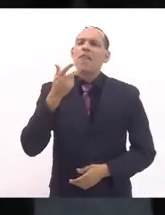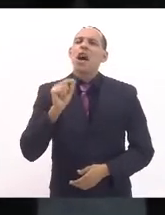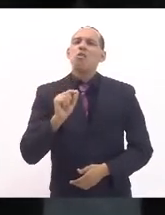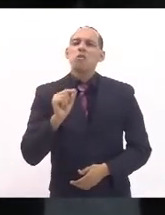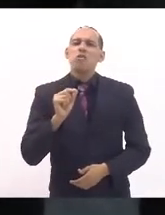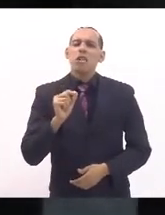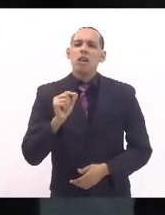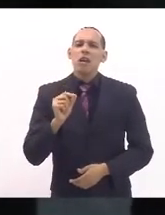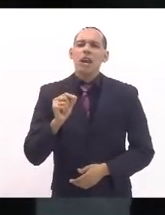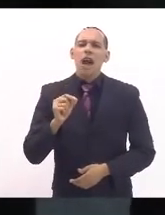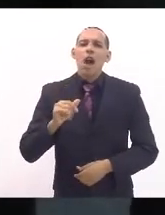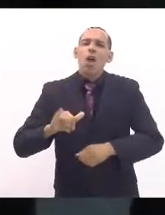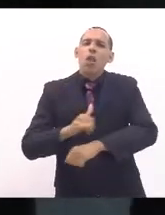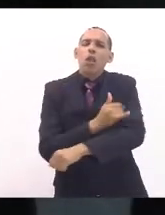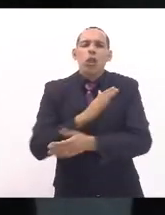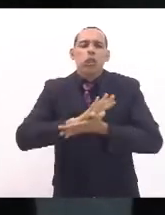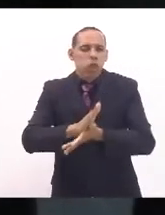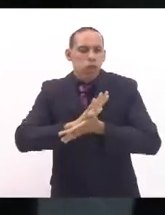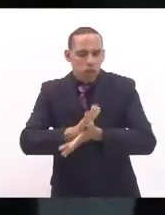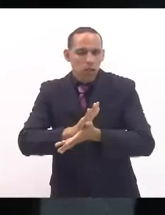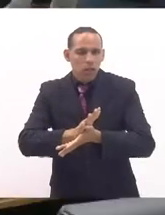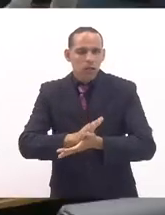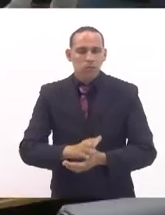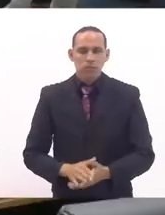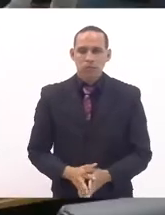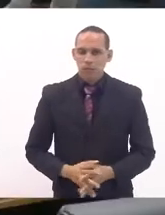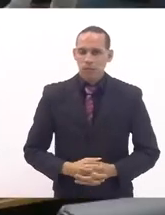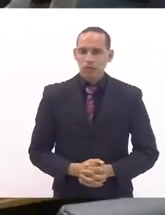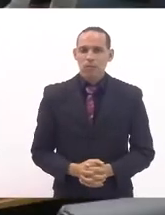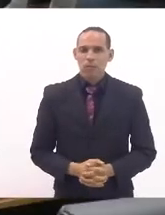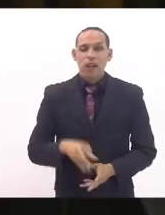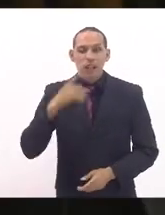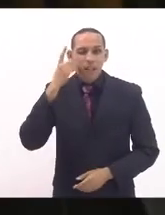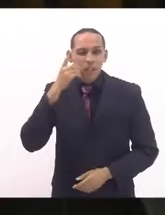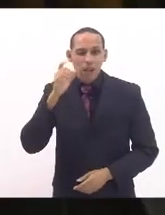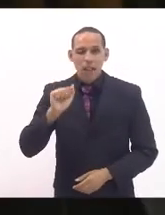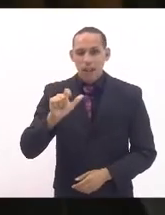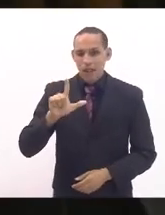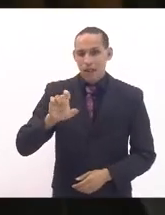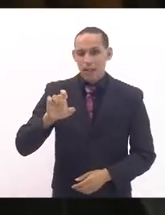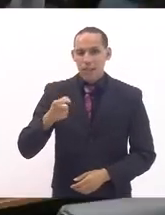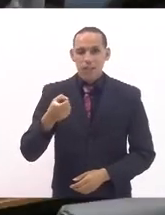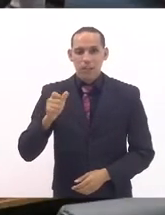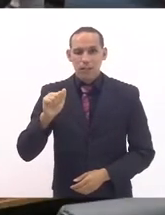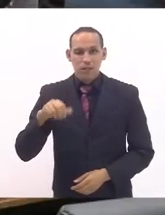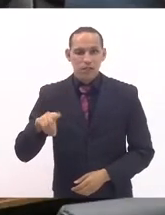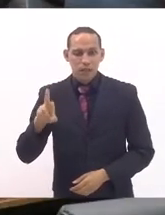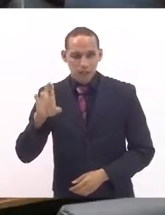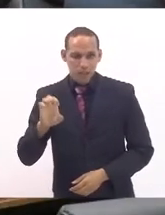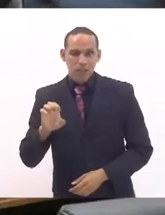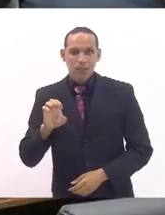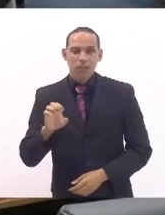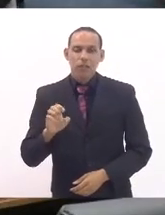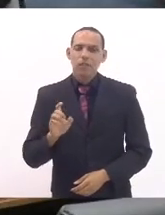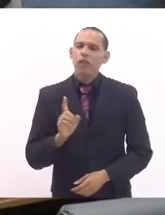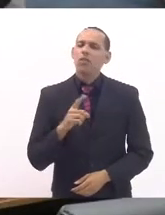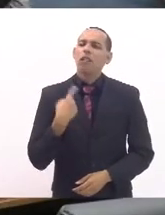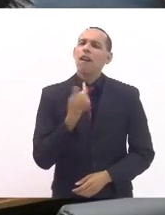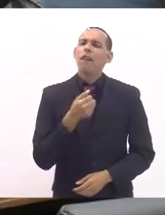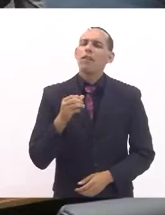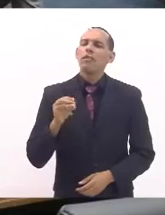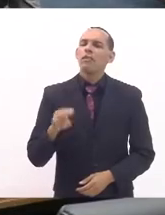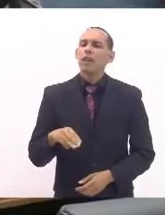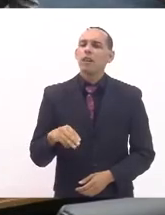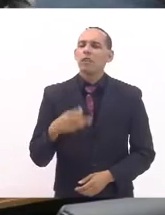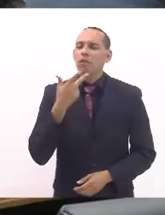de gordofobia na sua fala. Deputado Alexandre Freitas. Deputado Morim, quem somos nós